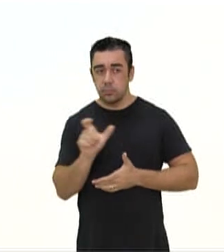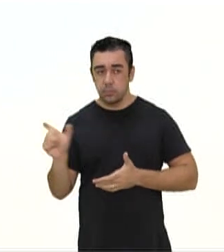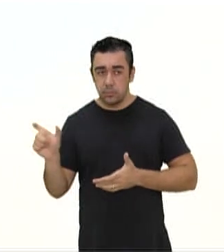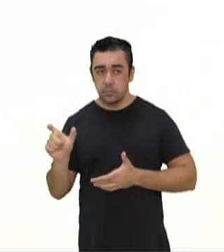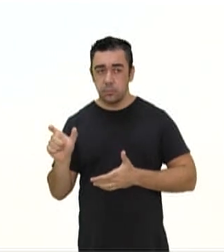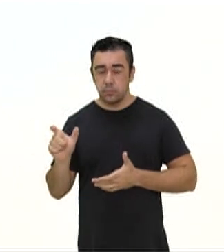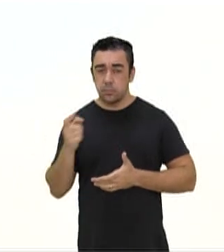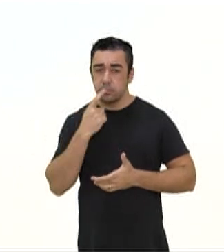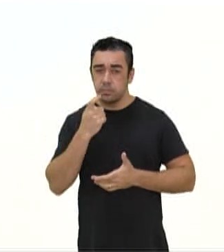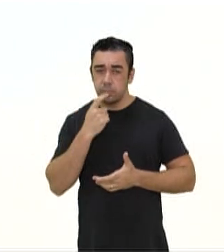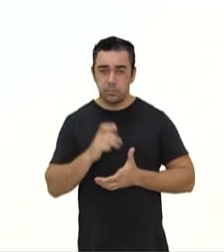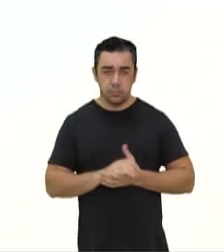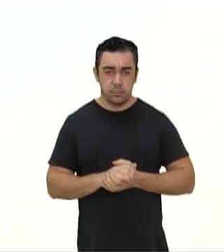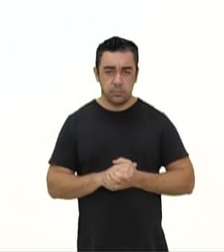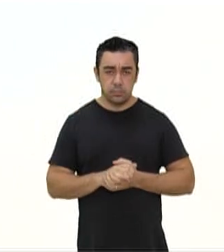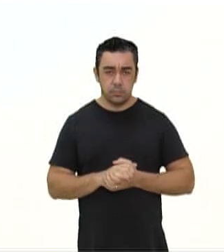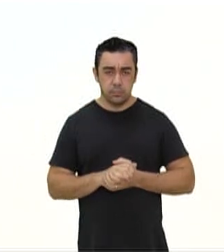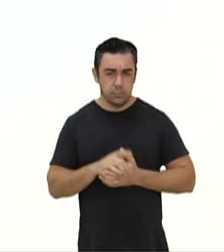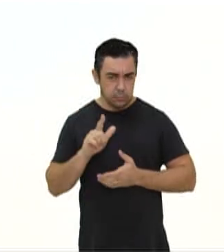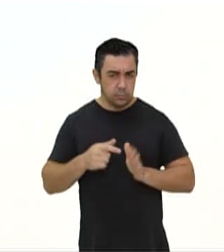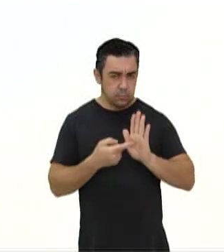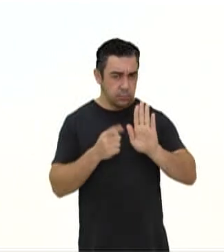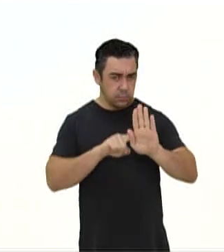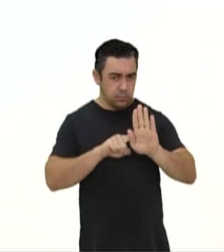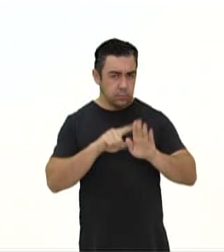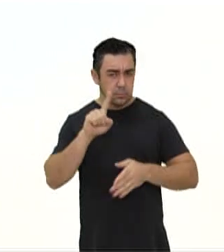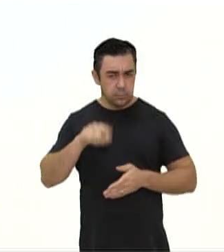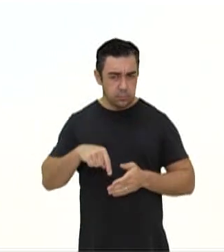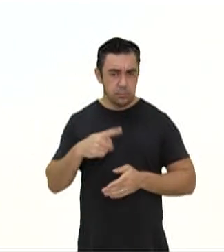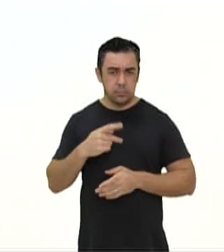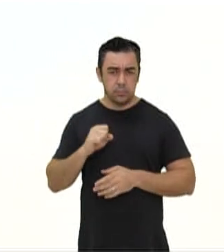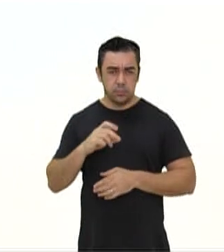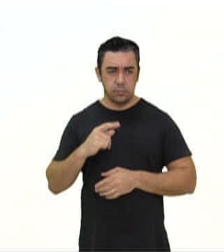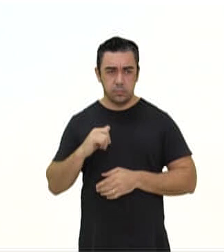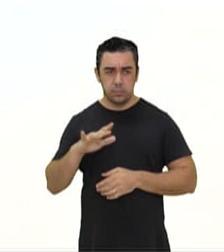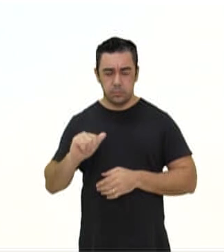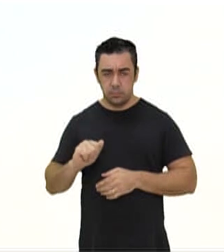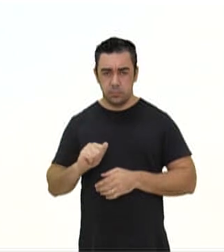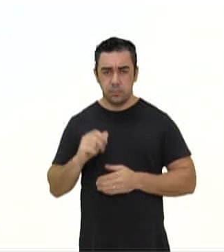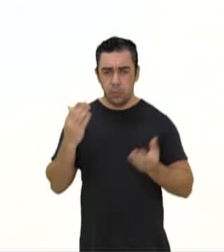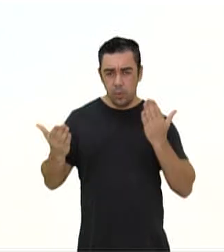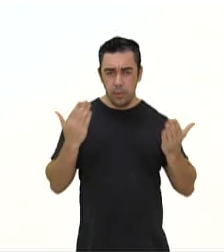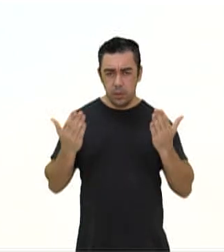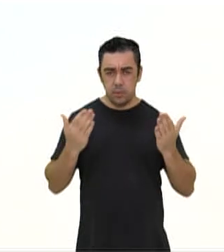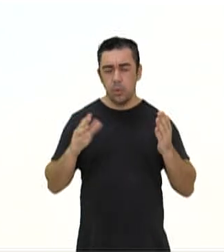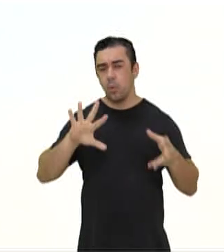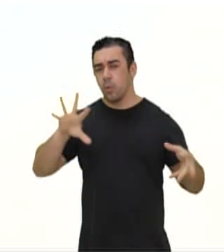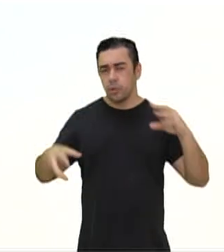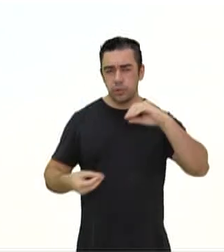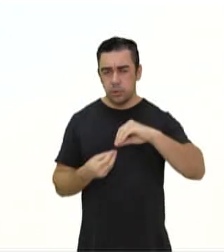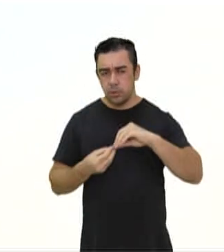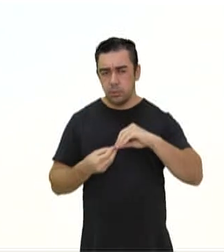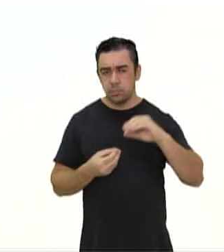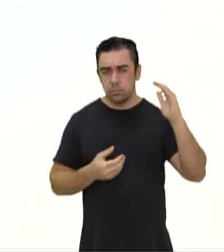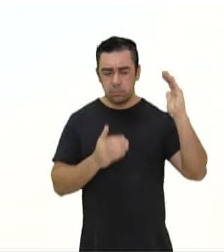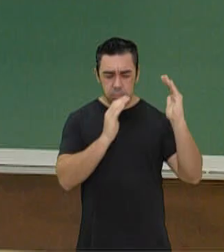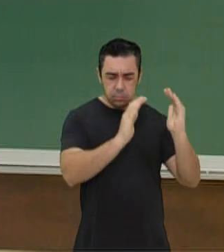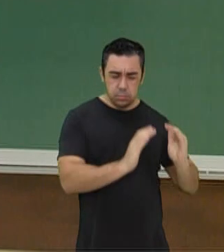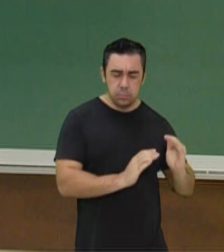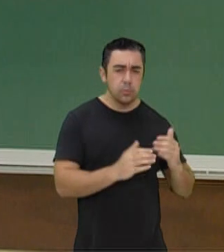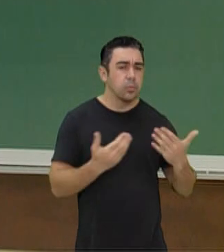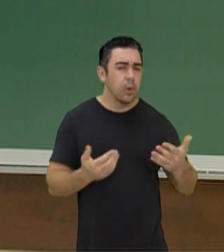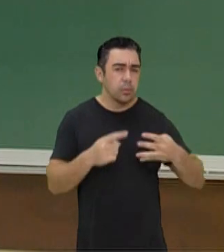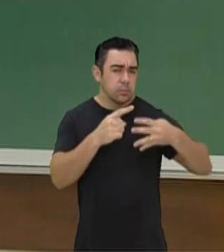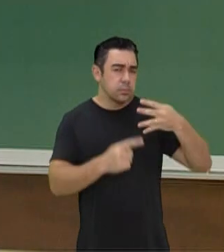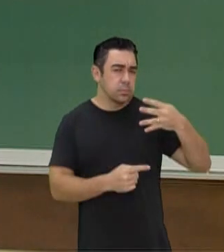palavras em destaque? É uma metáfora? É uma prosopopeia? É uma comparação? Ou é uma antítese? Só chamando a atenção